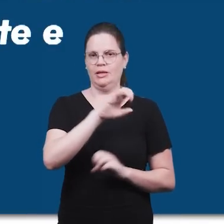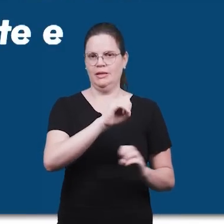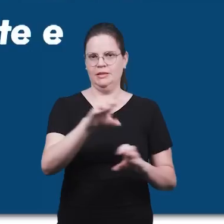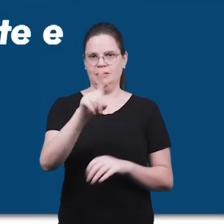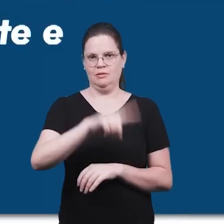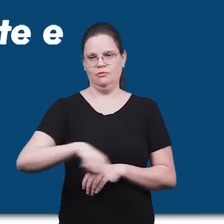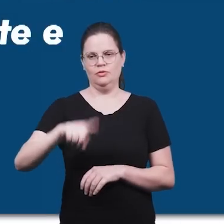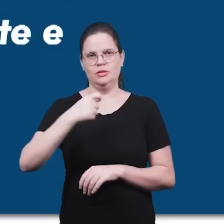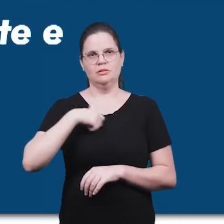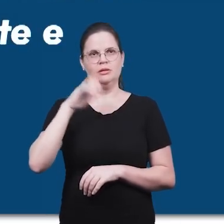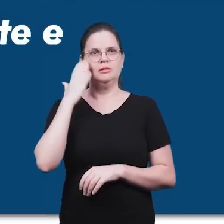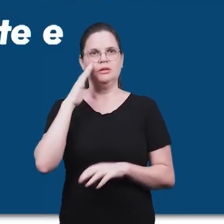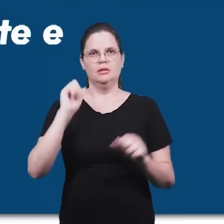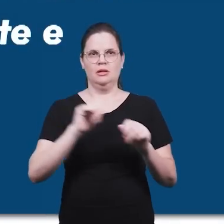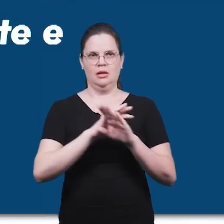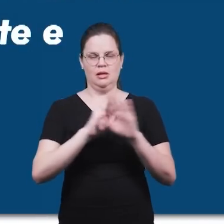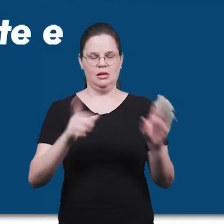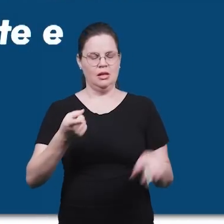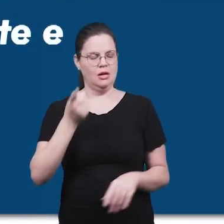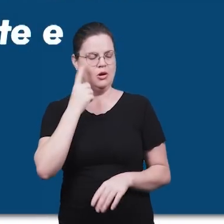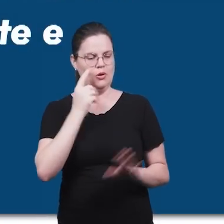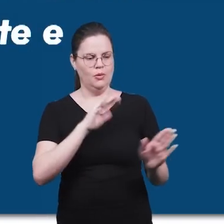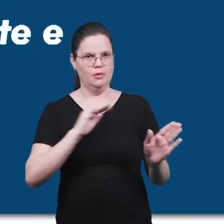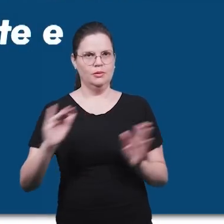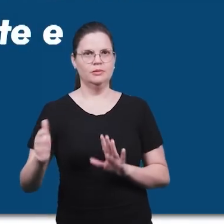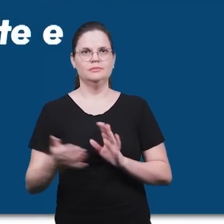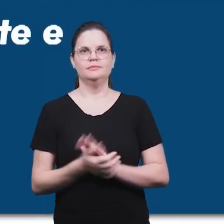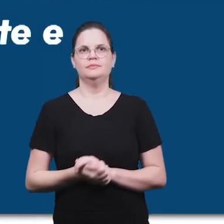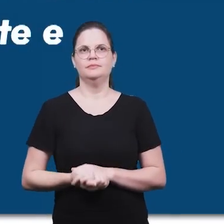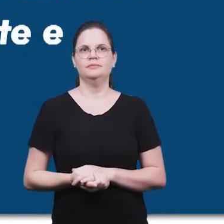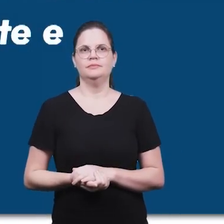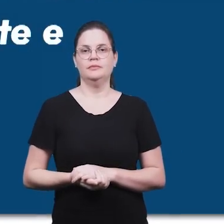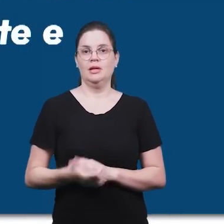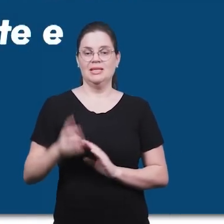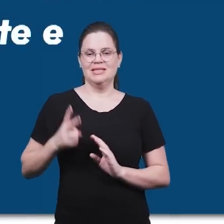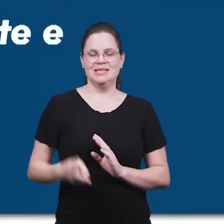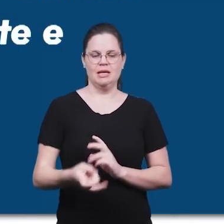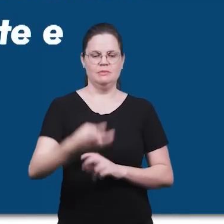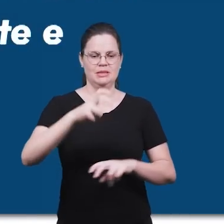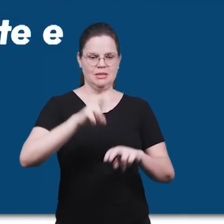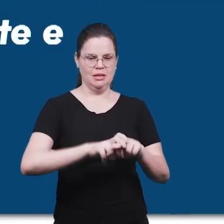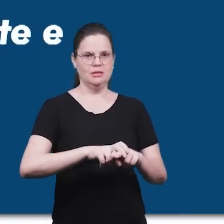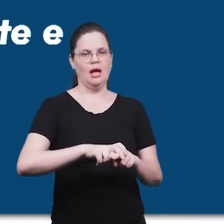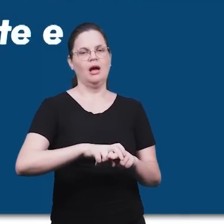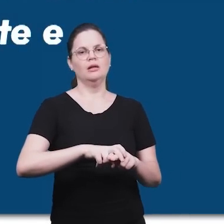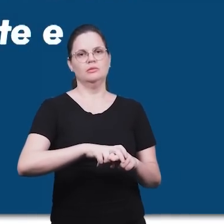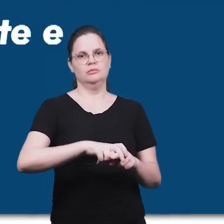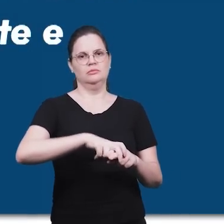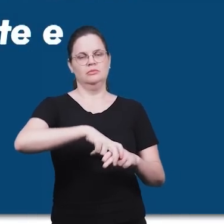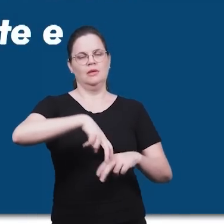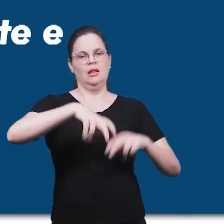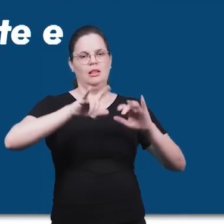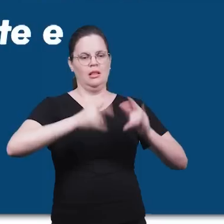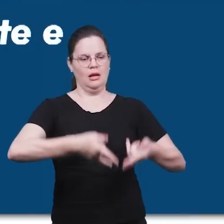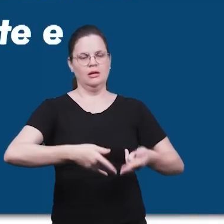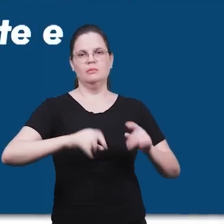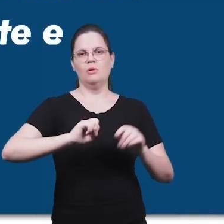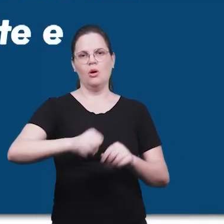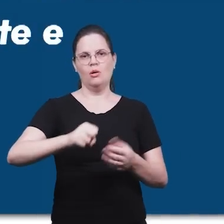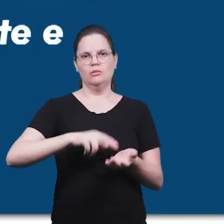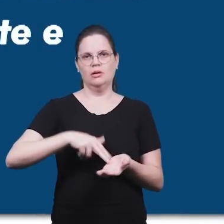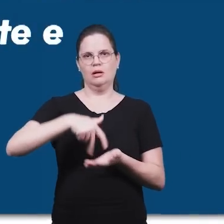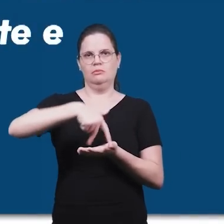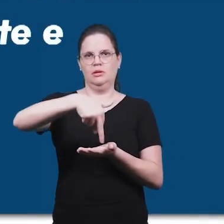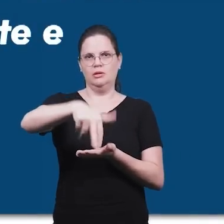vai ensinar a vocês em todo o tempo, ó, assentado na cama, andando pelo